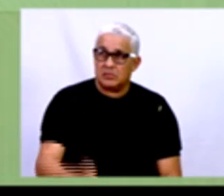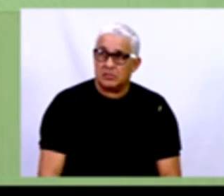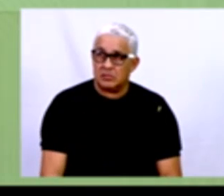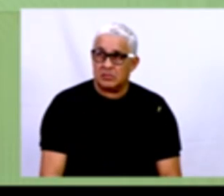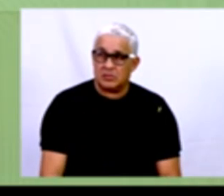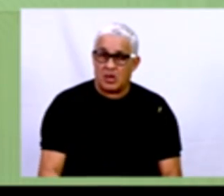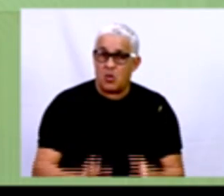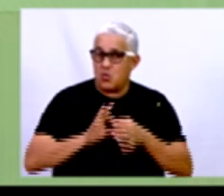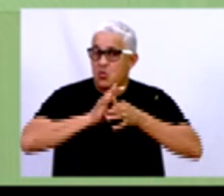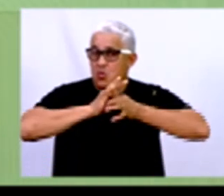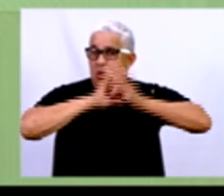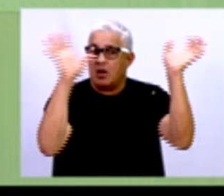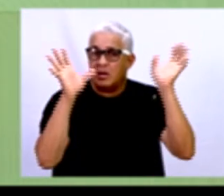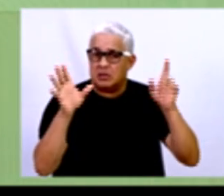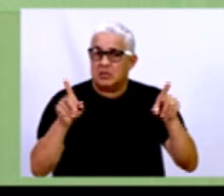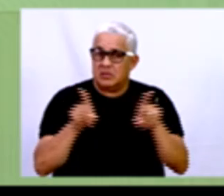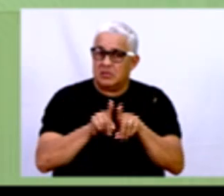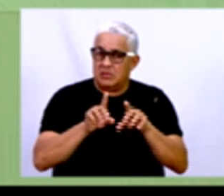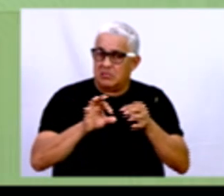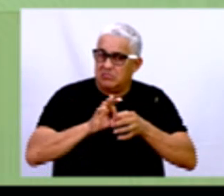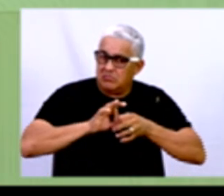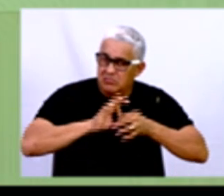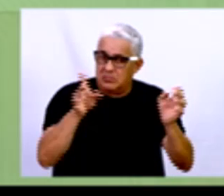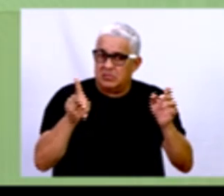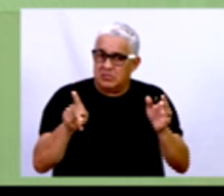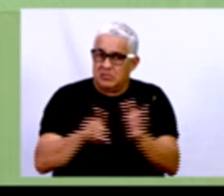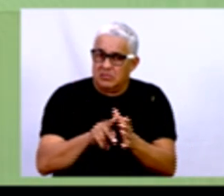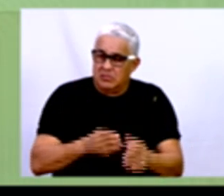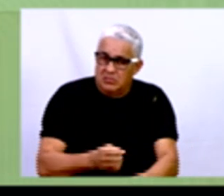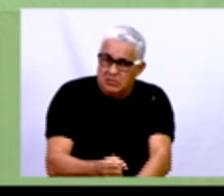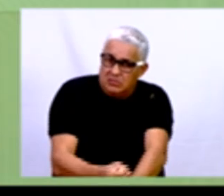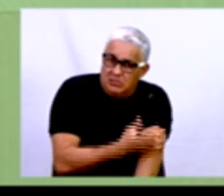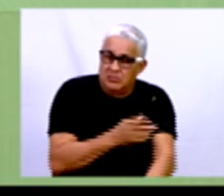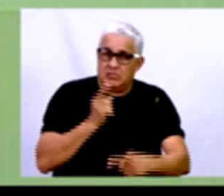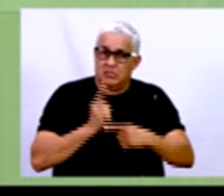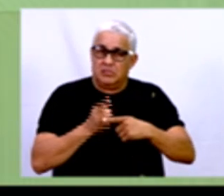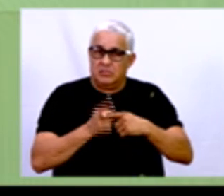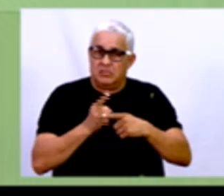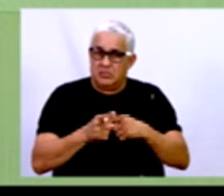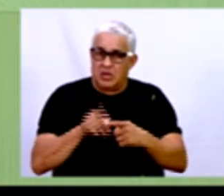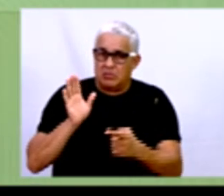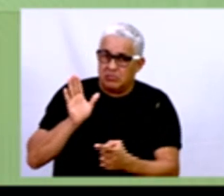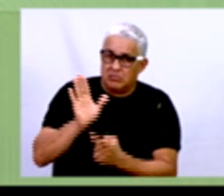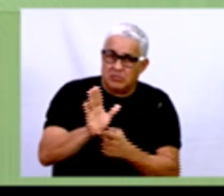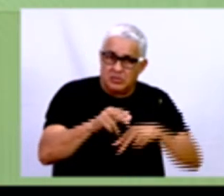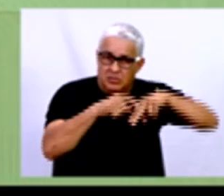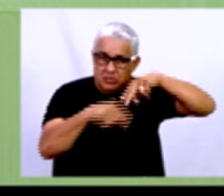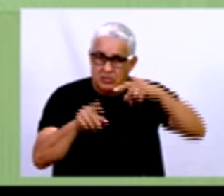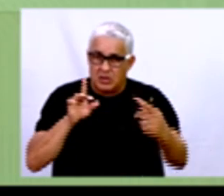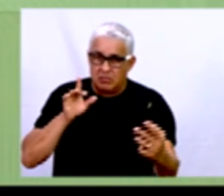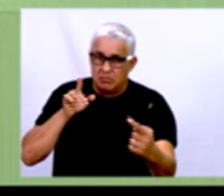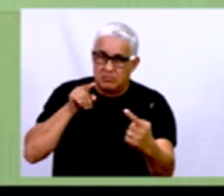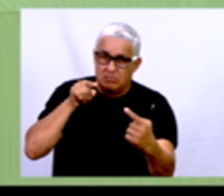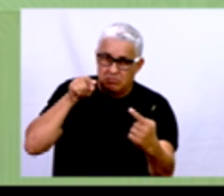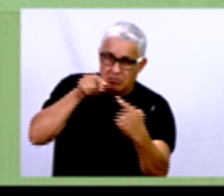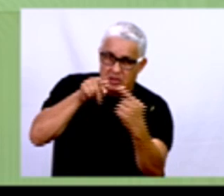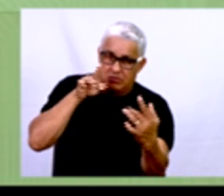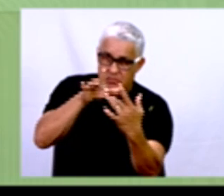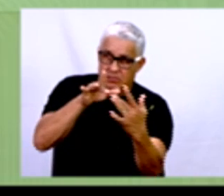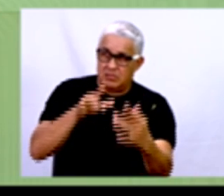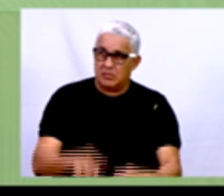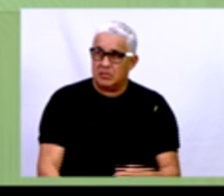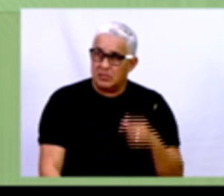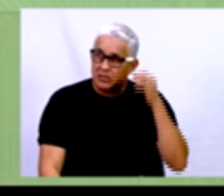mais solta, livre, espontânea e emotiva, pois reflete o contato humano direto?